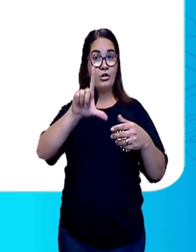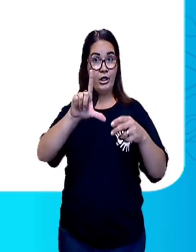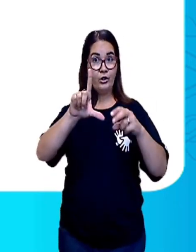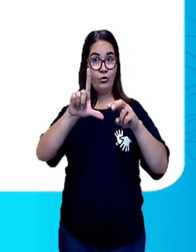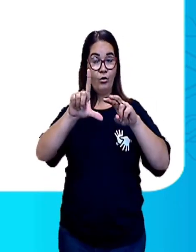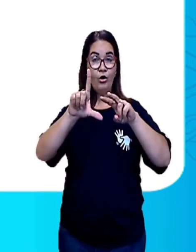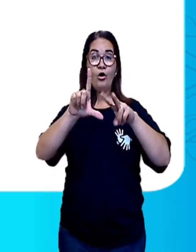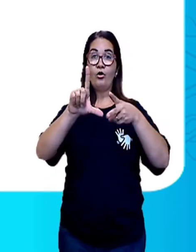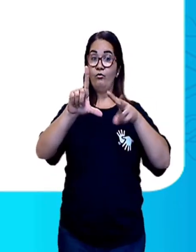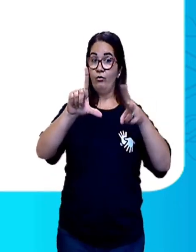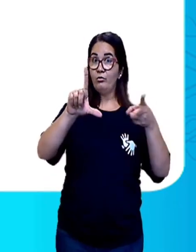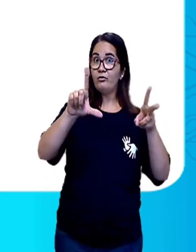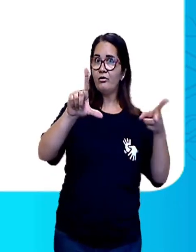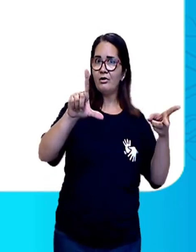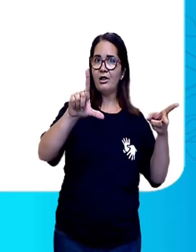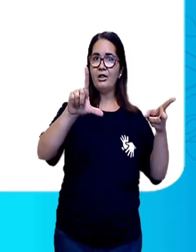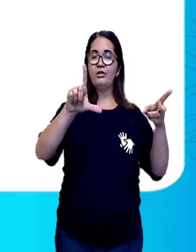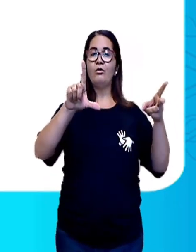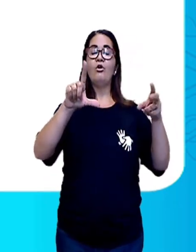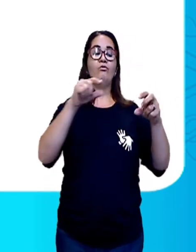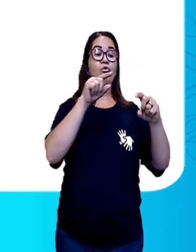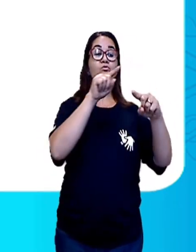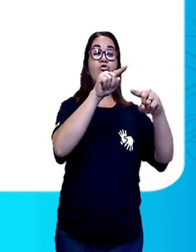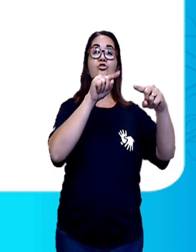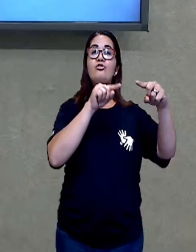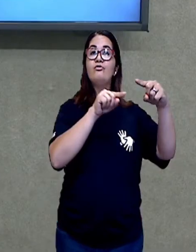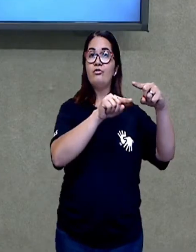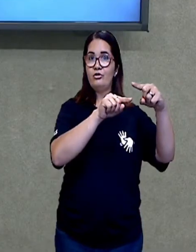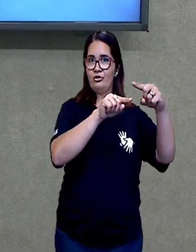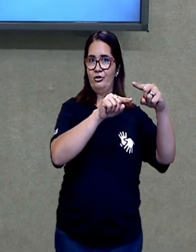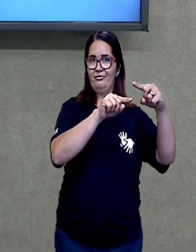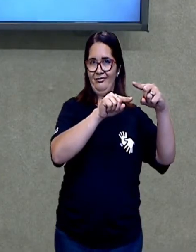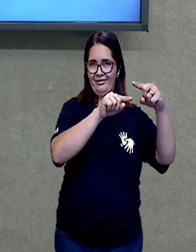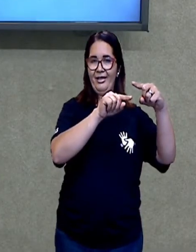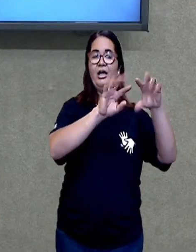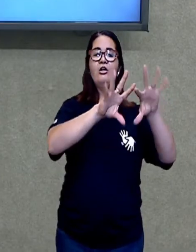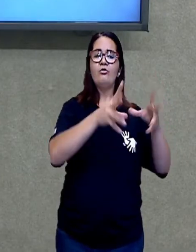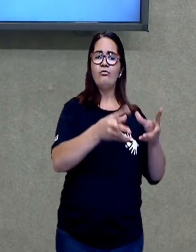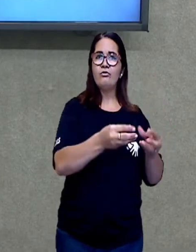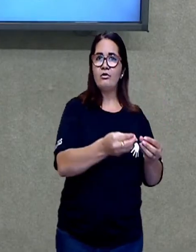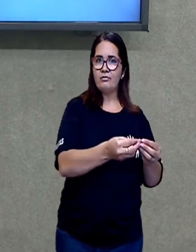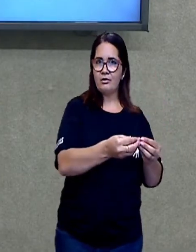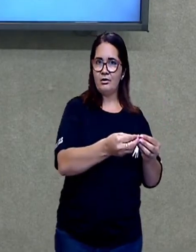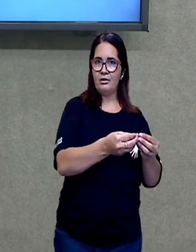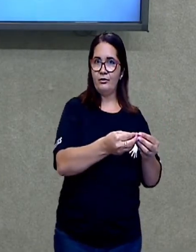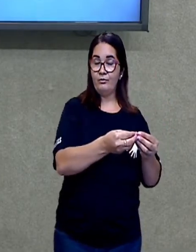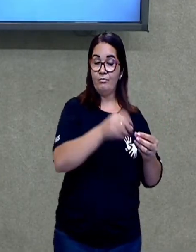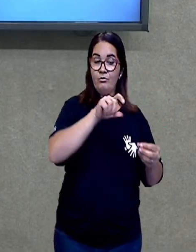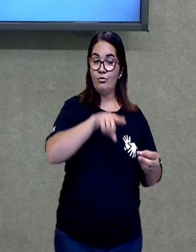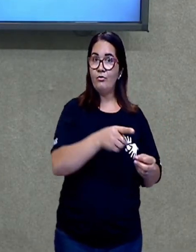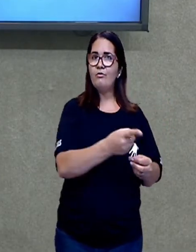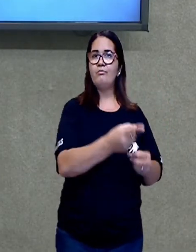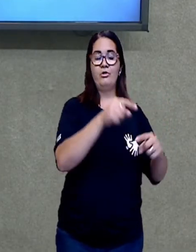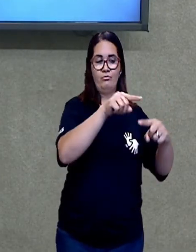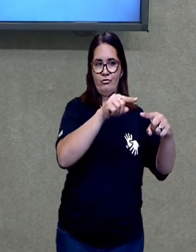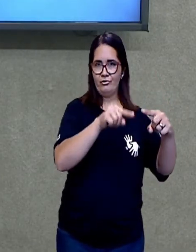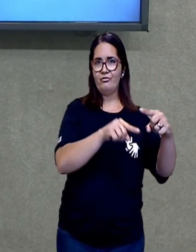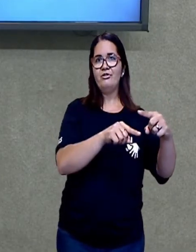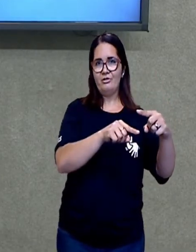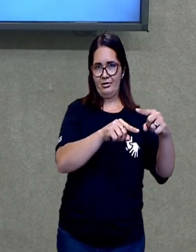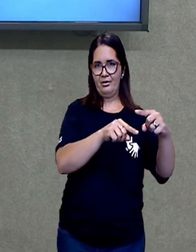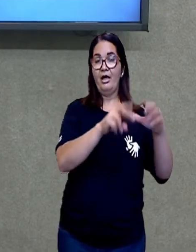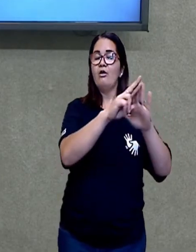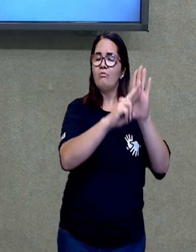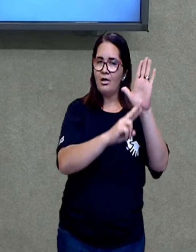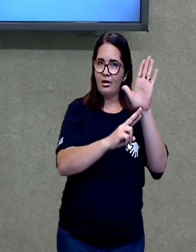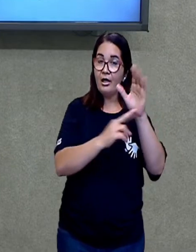para quilolitro, eu vou dividir por 1000. Então, essa aqui é uma tabelinha também que é básica, uma regra básica.